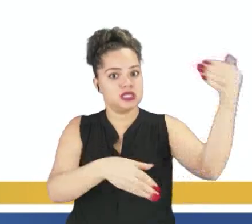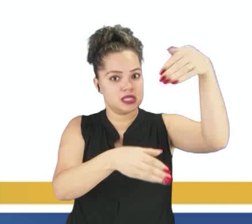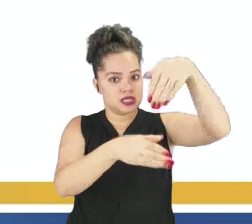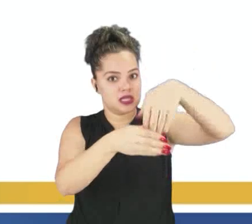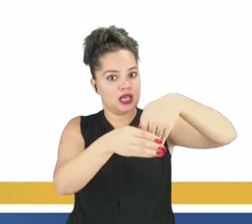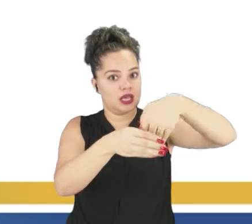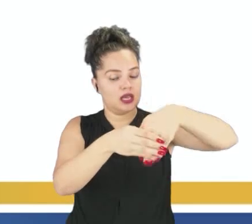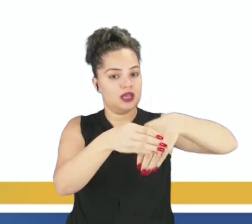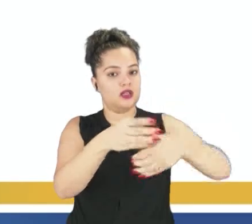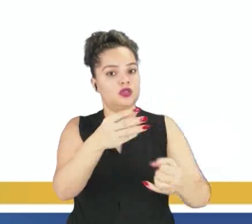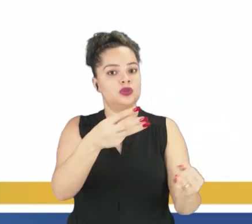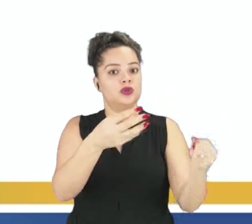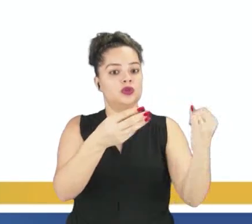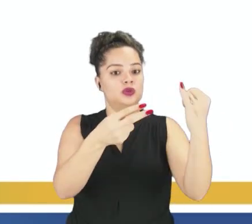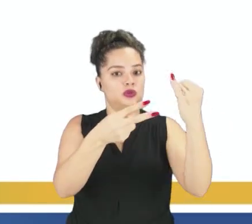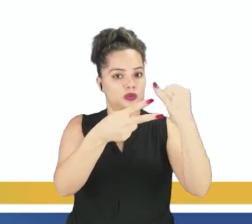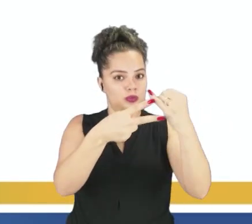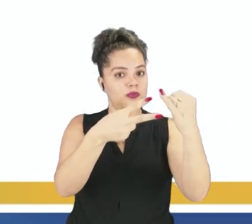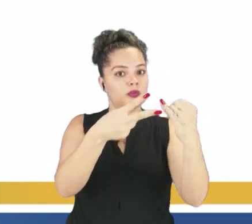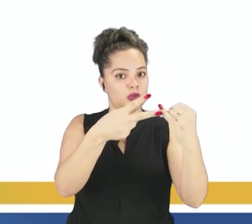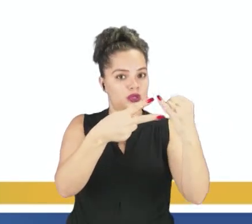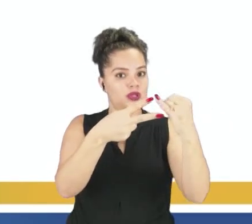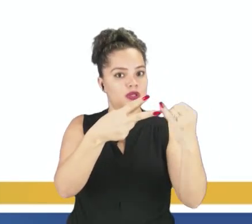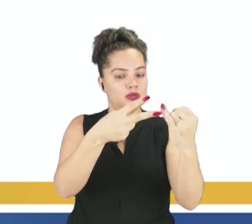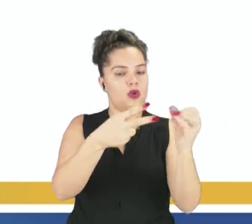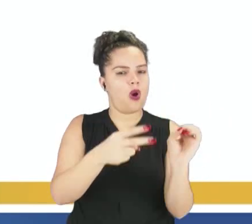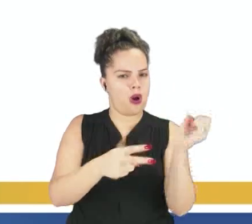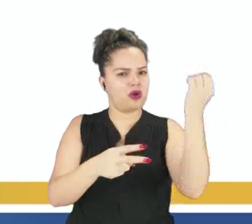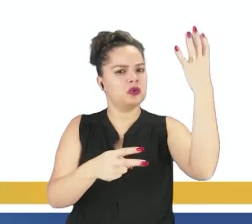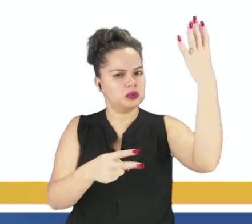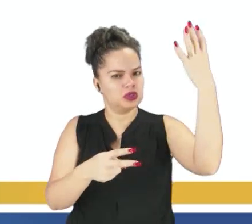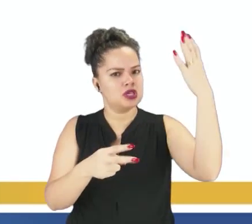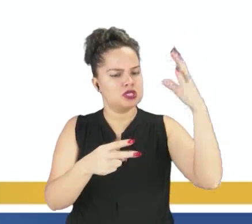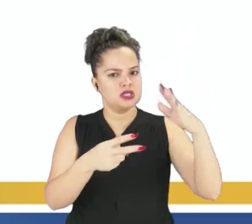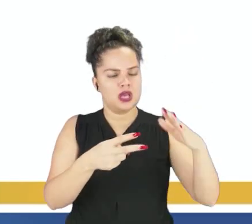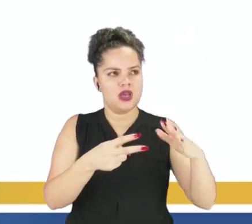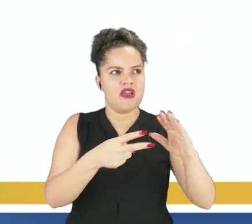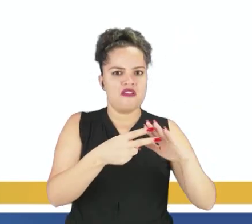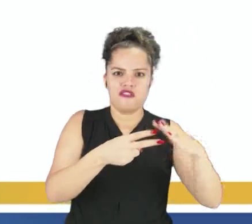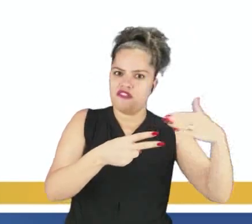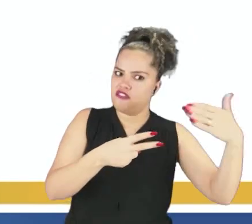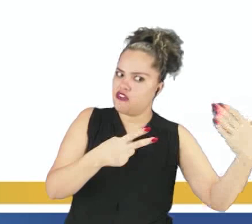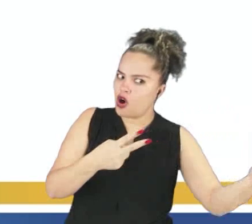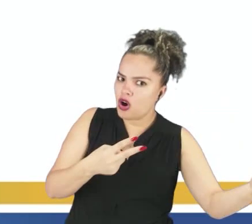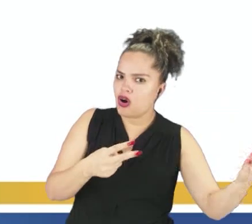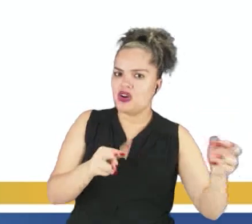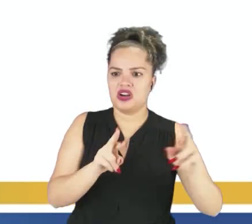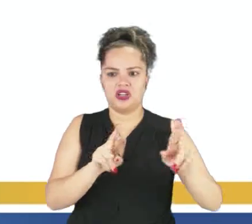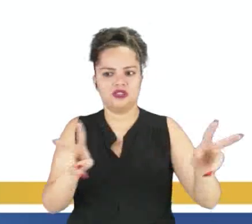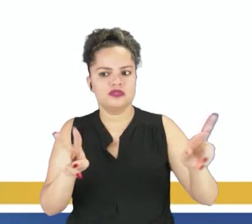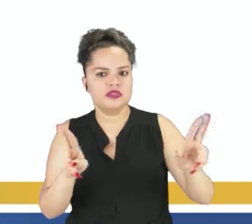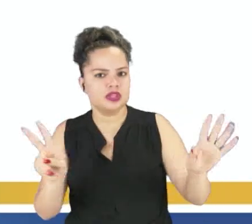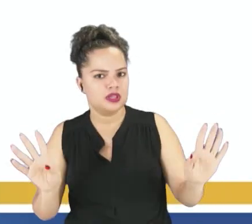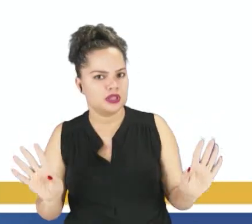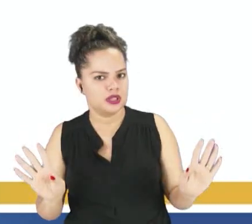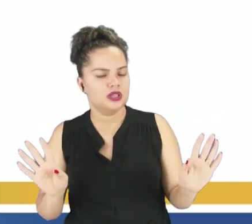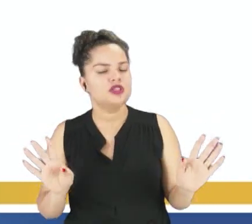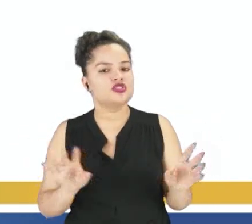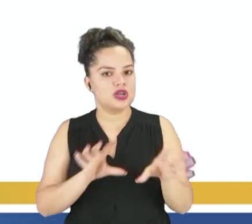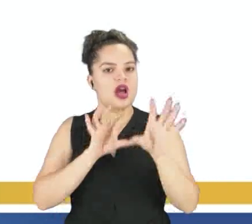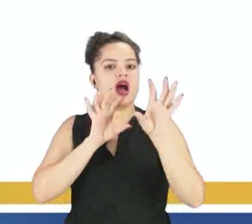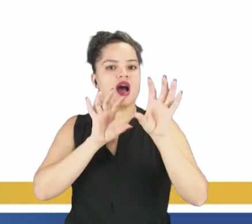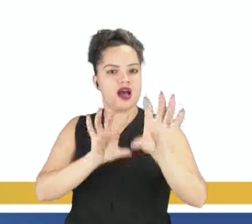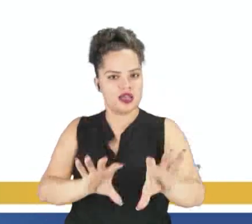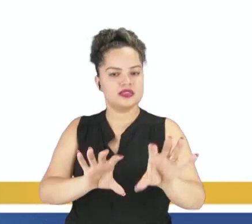no polígono. Então, se isso acontece, não tem nenhum que é fora, que é diferente, né? Nesse